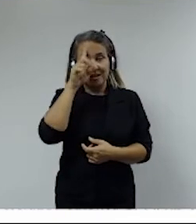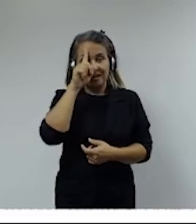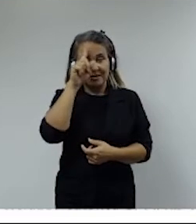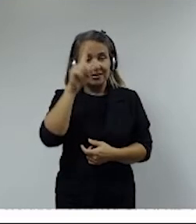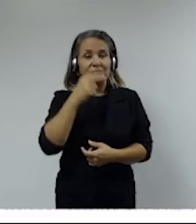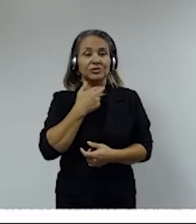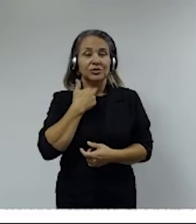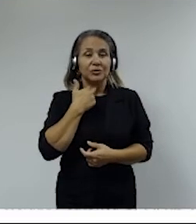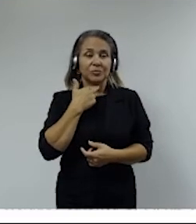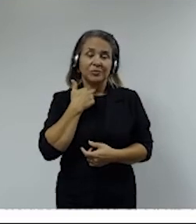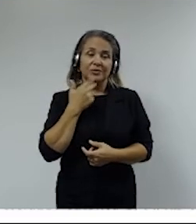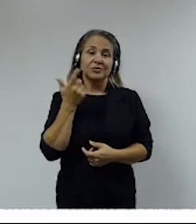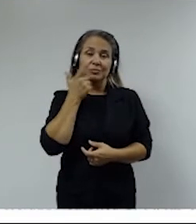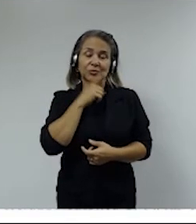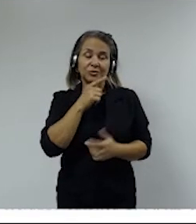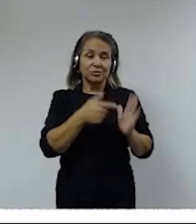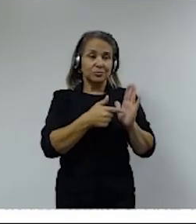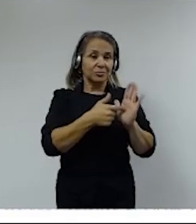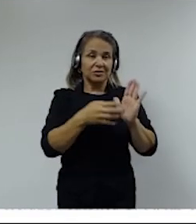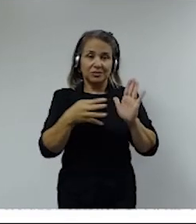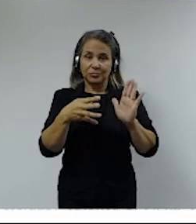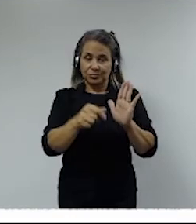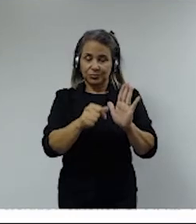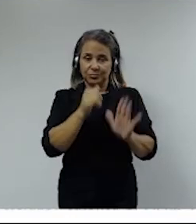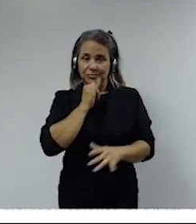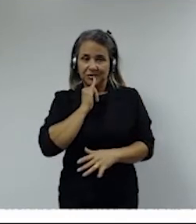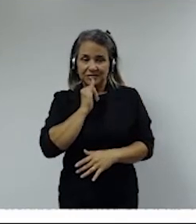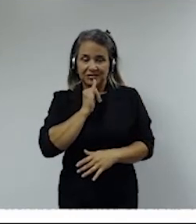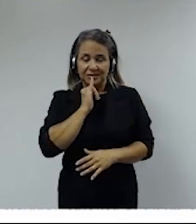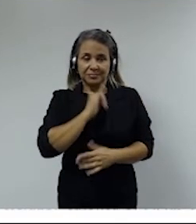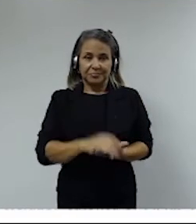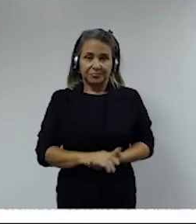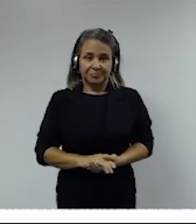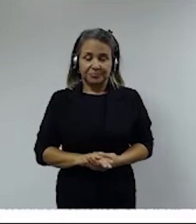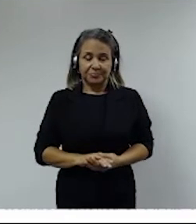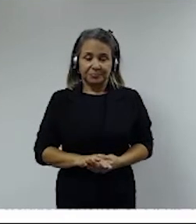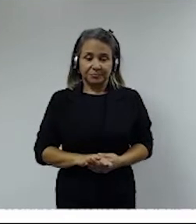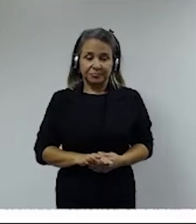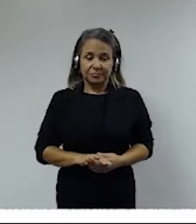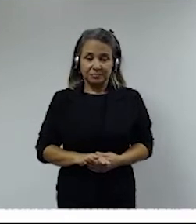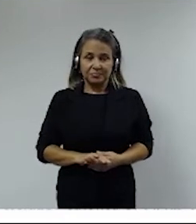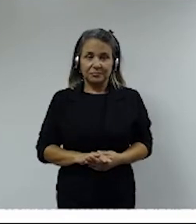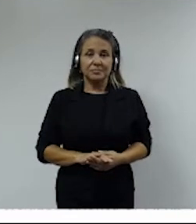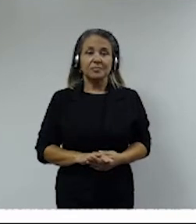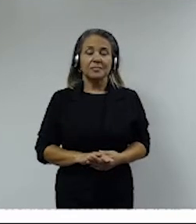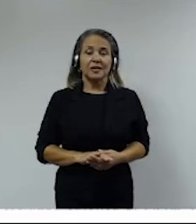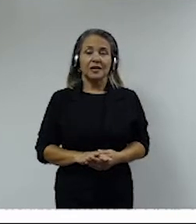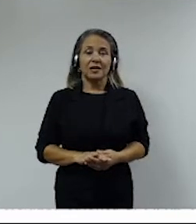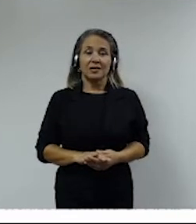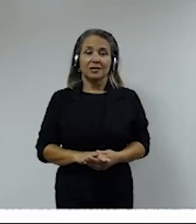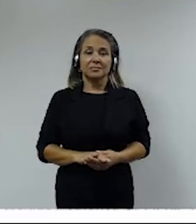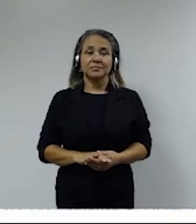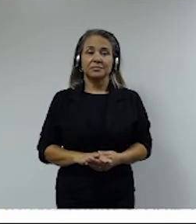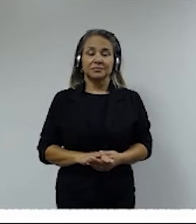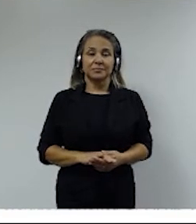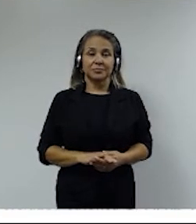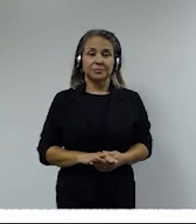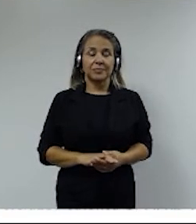eu não vou conseguir mostrar tudo. Opa, eu estava querendo puxar a minha